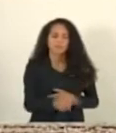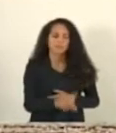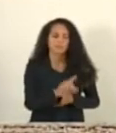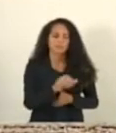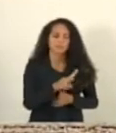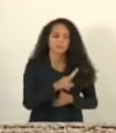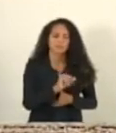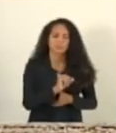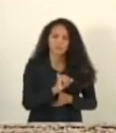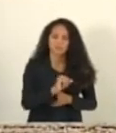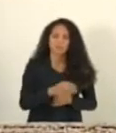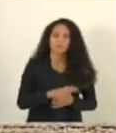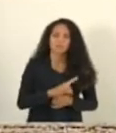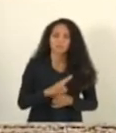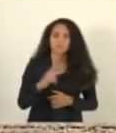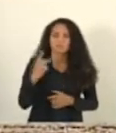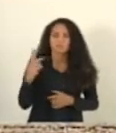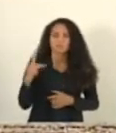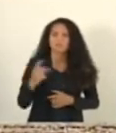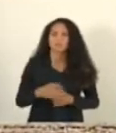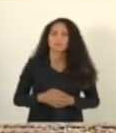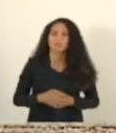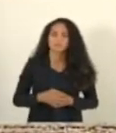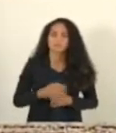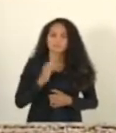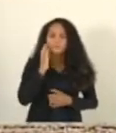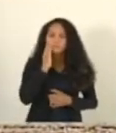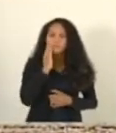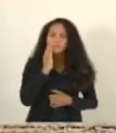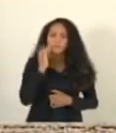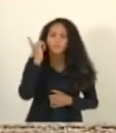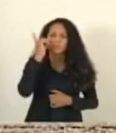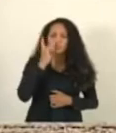anotando o nome. A deputada Janete está nos ouvindo?